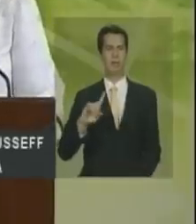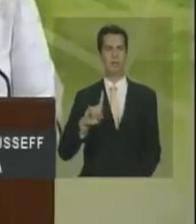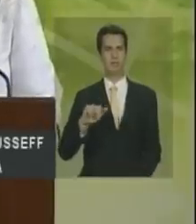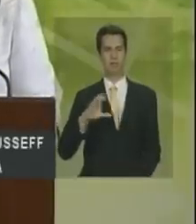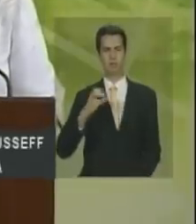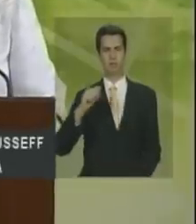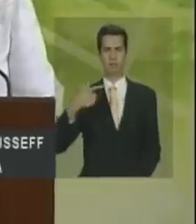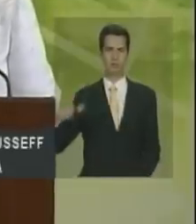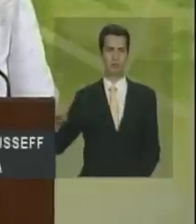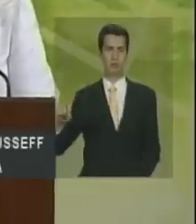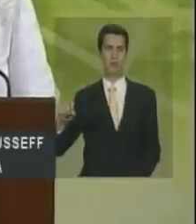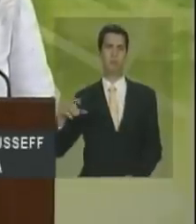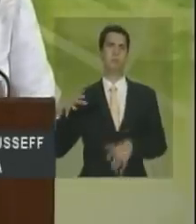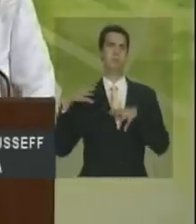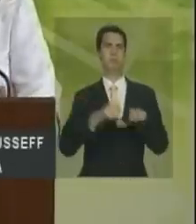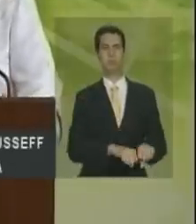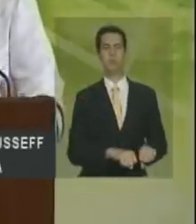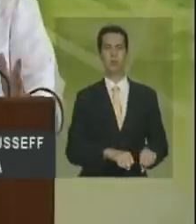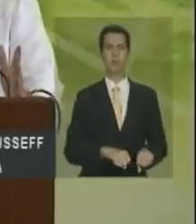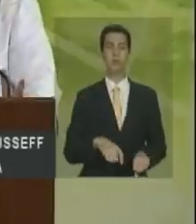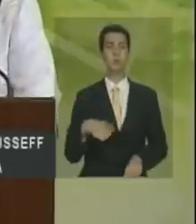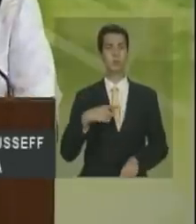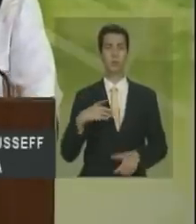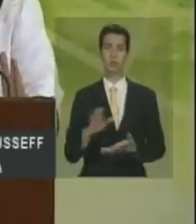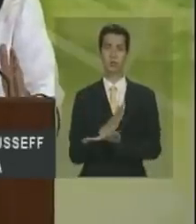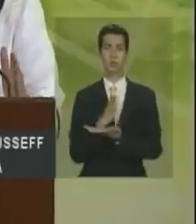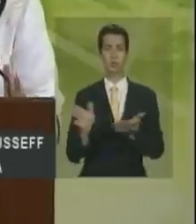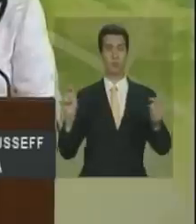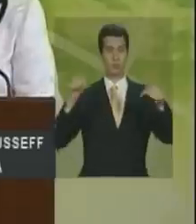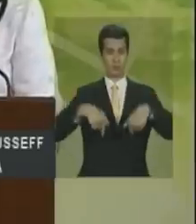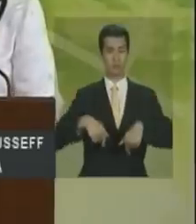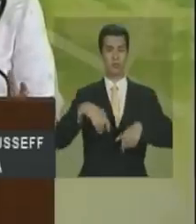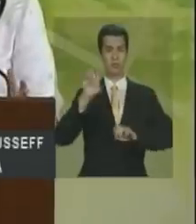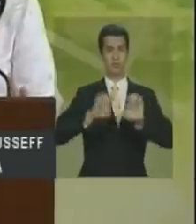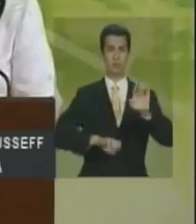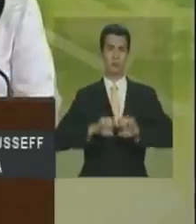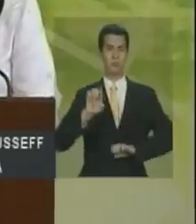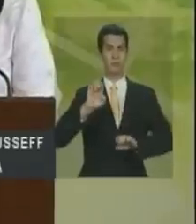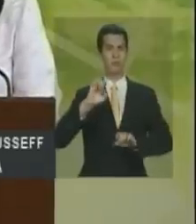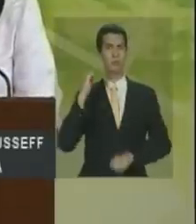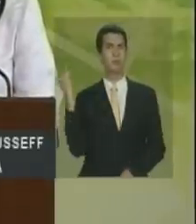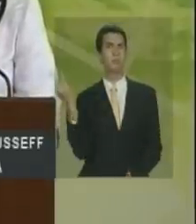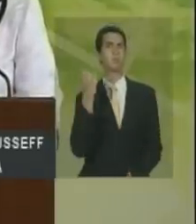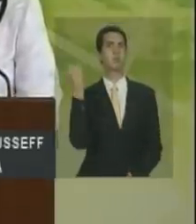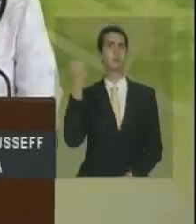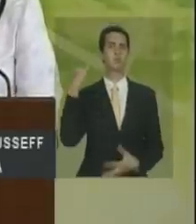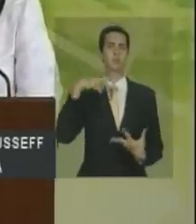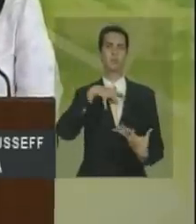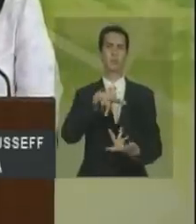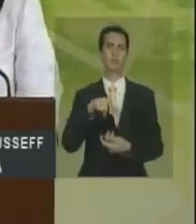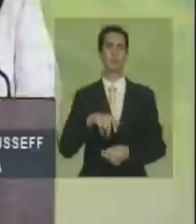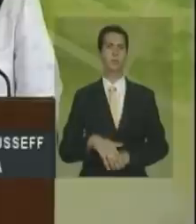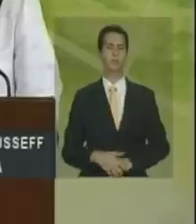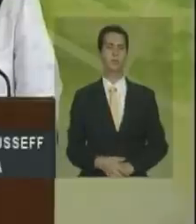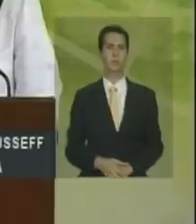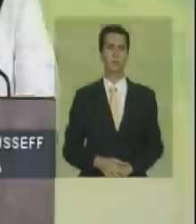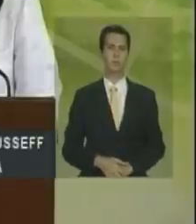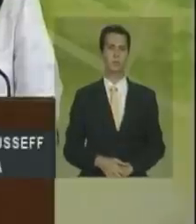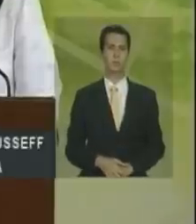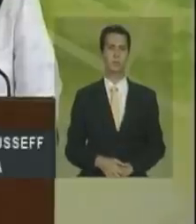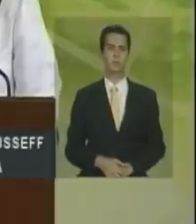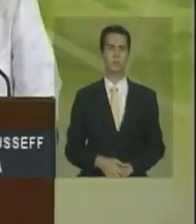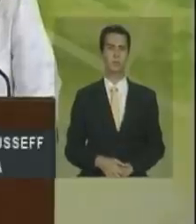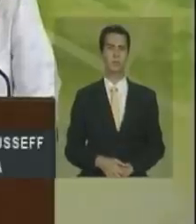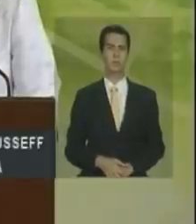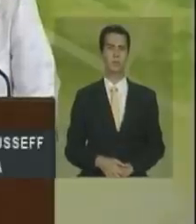tem aqui representado alguma das maiores empresas automobilísticas do mundo, a